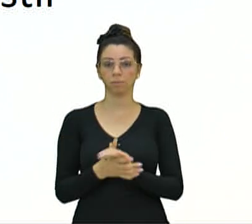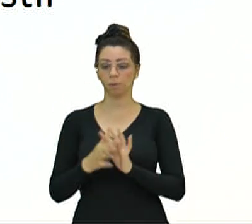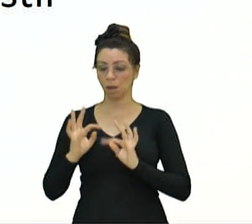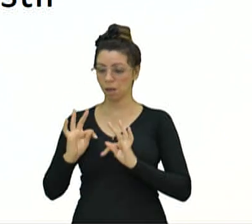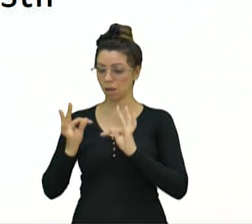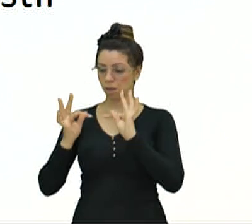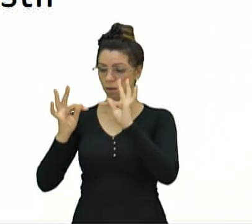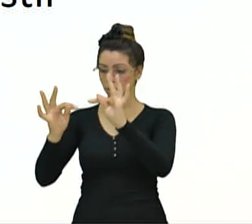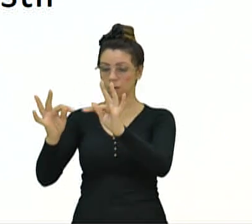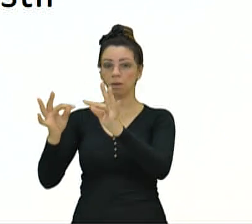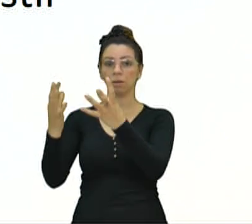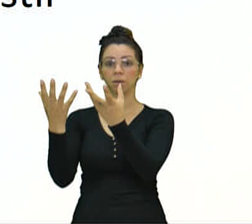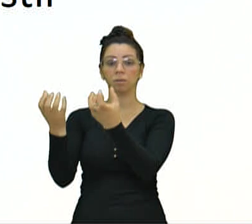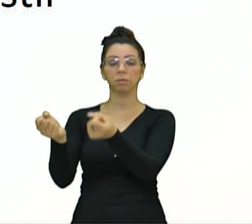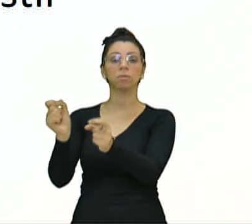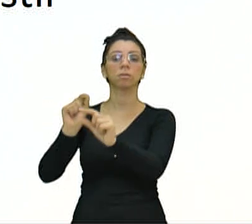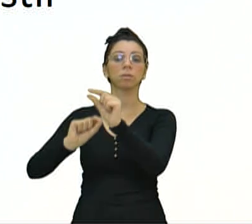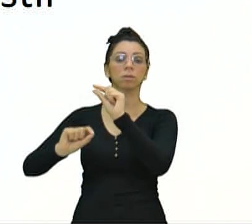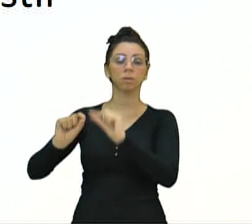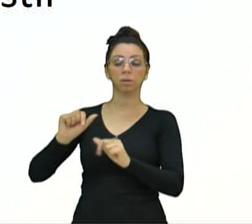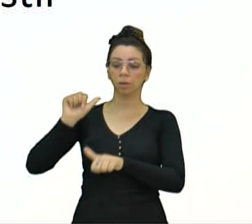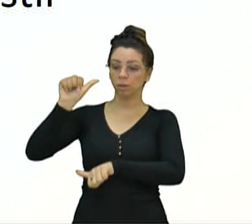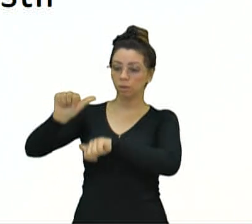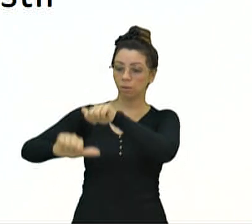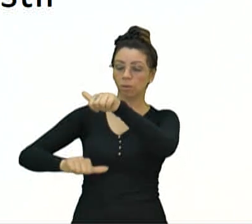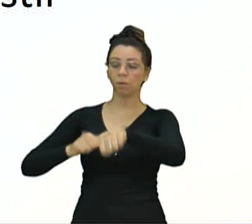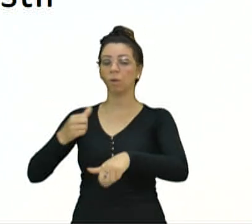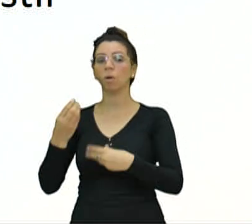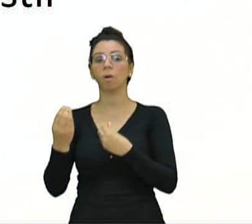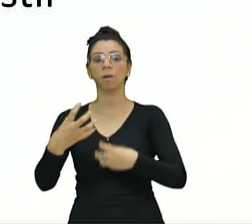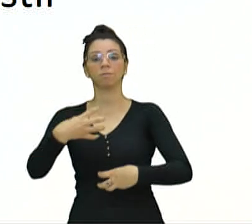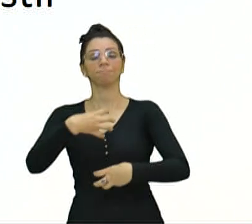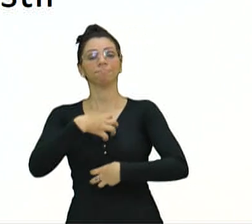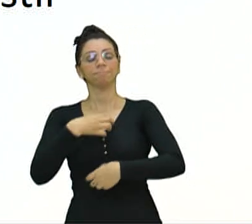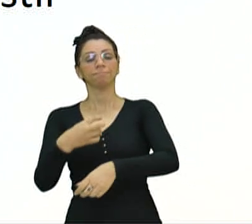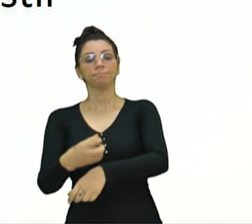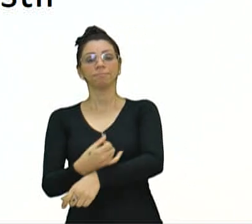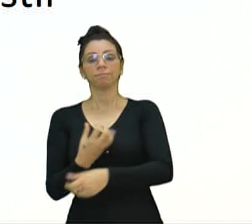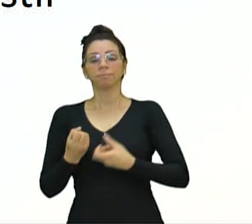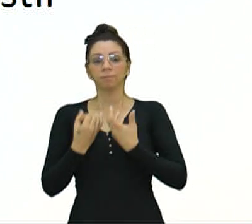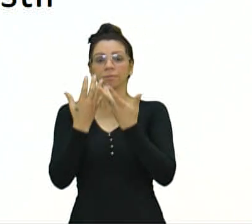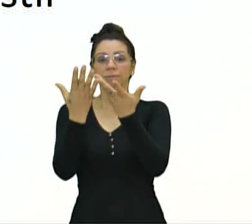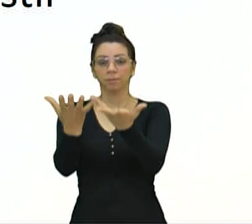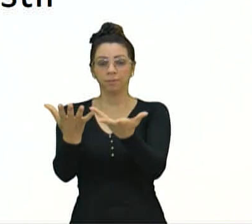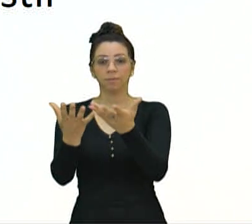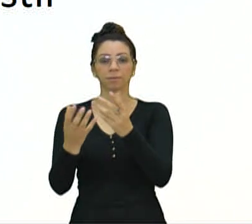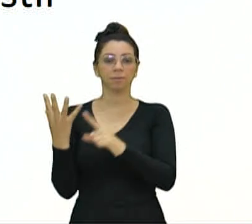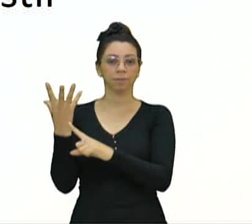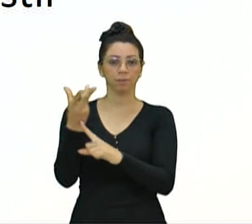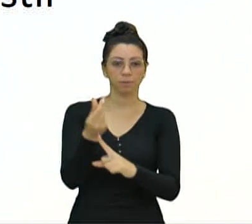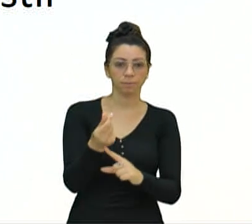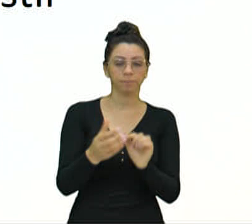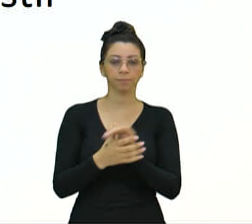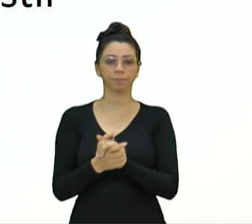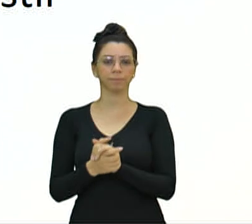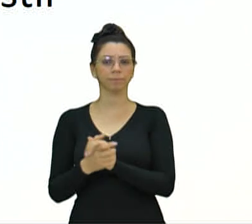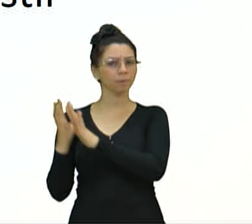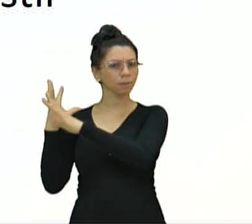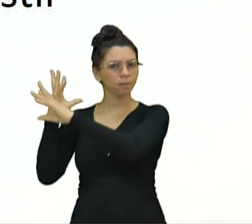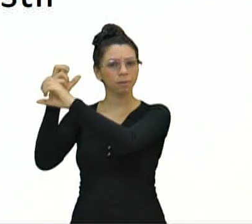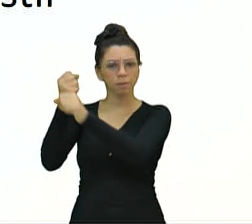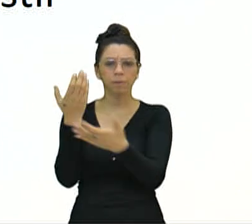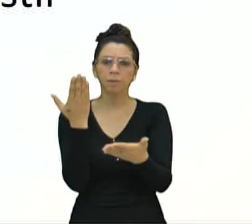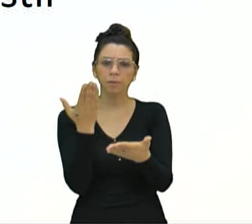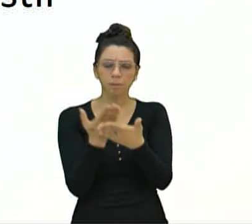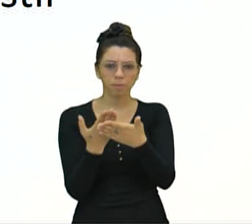tecnologia permitiu o desenvolvimento de novas formas de expressões artísticas. Relembre o que nós estudamos na aula